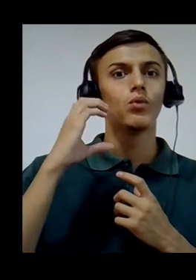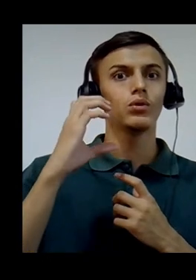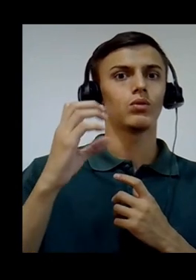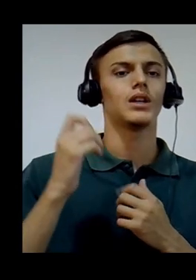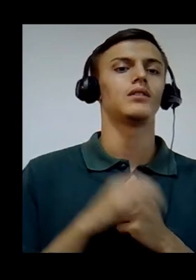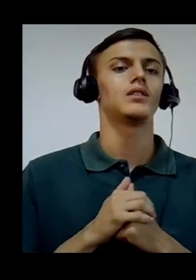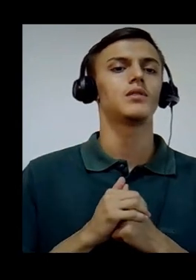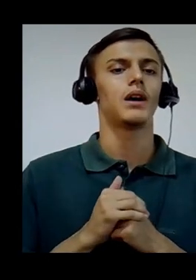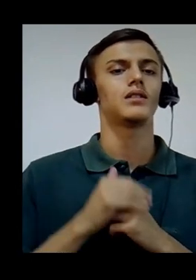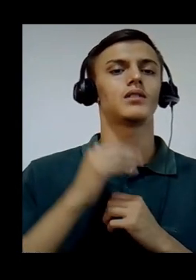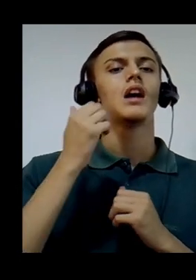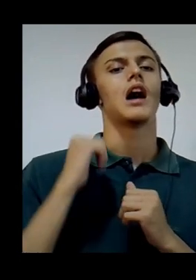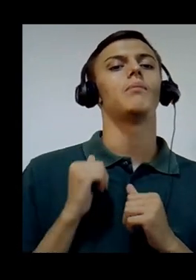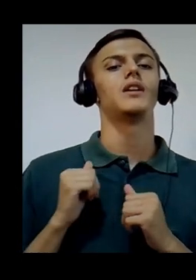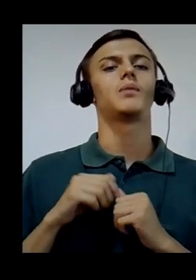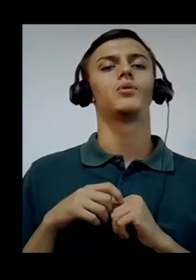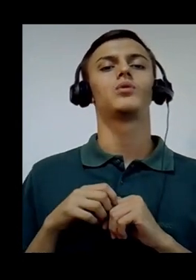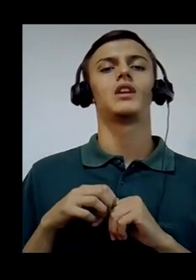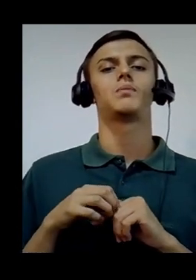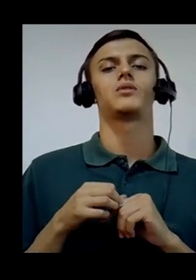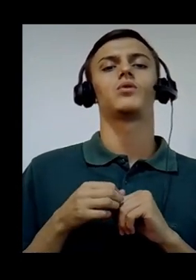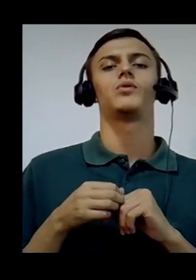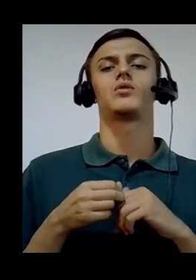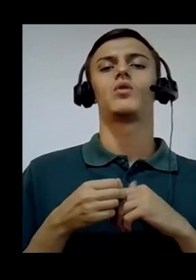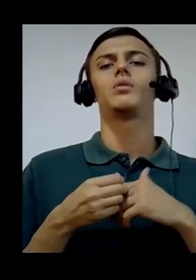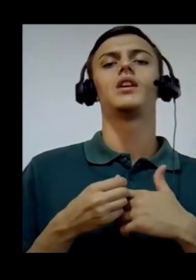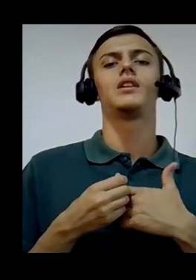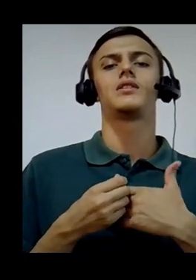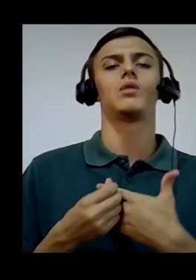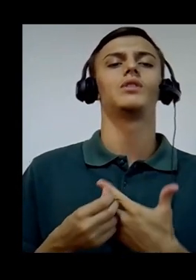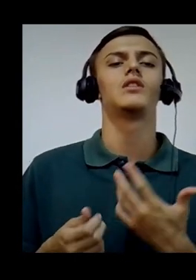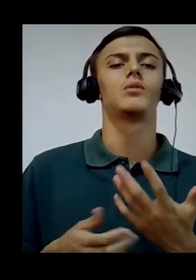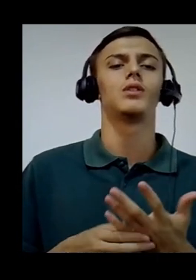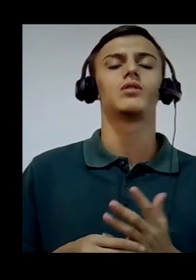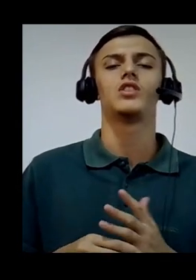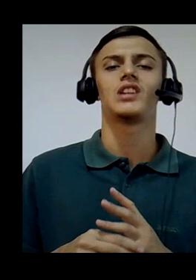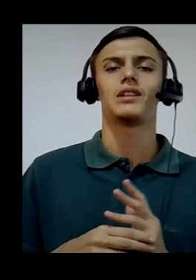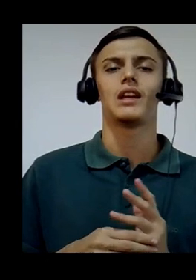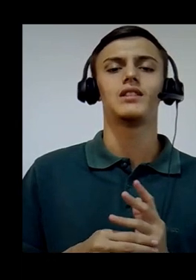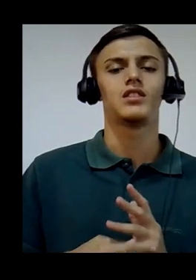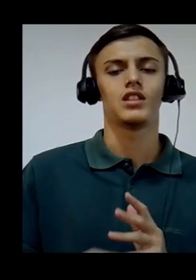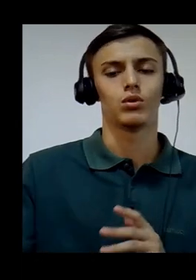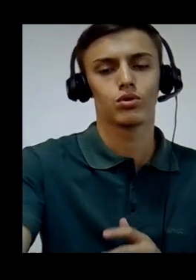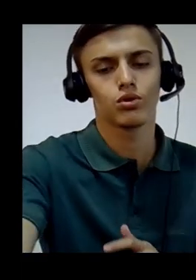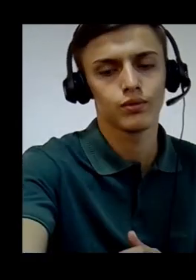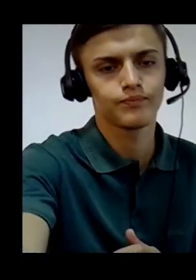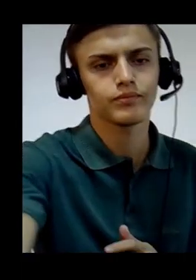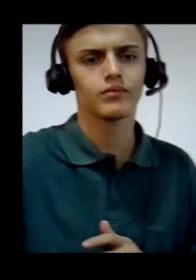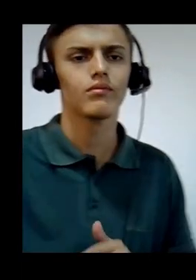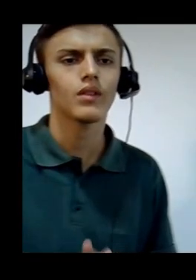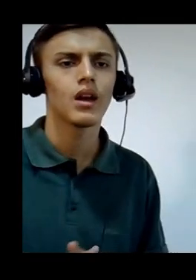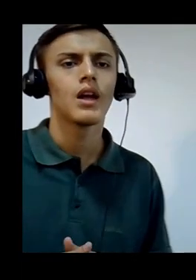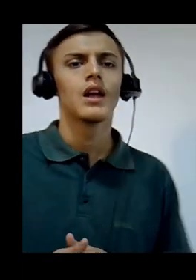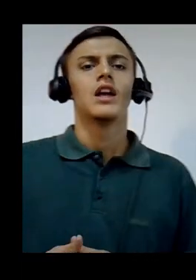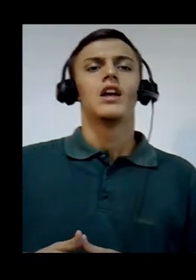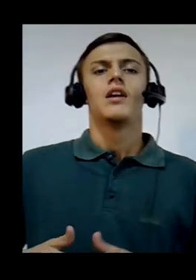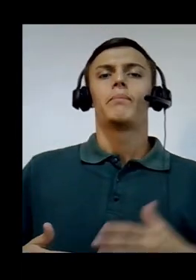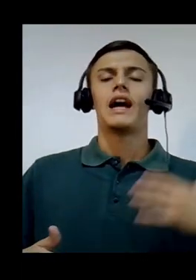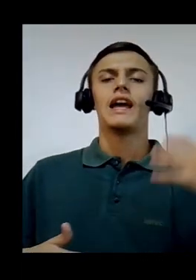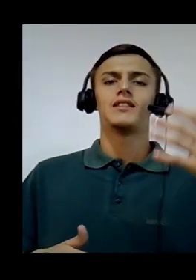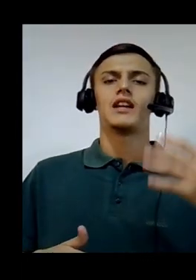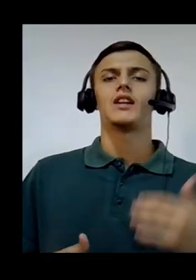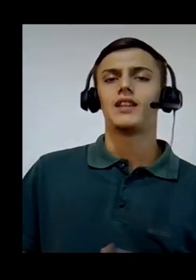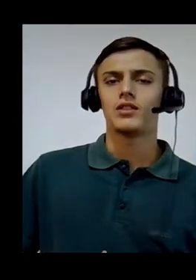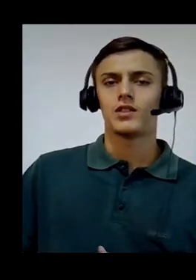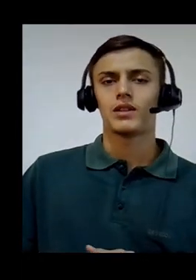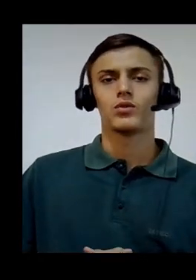oxigênio. Muito cuidado nessas partes. A Bernec possui espaços confinados como tanques, caldeiras, tubulações, chaminés e silos.